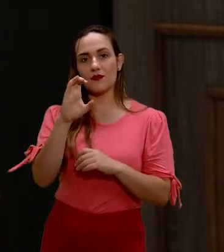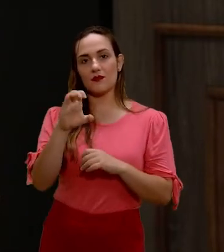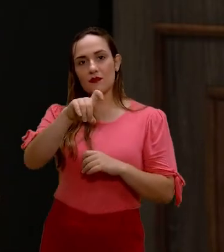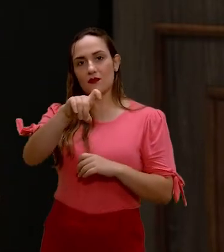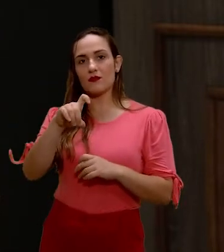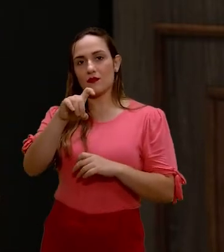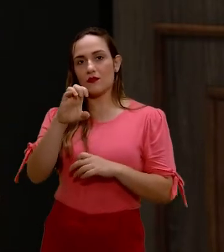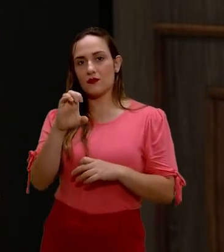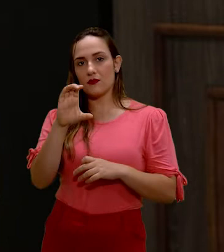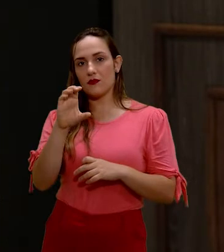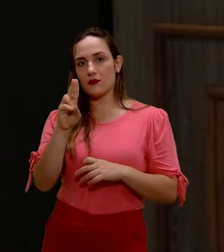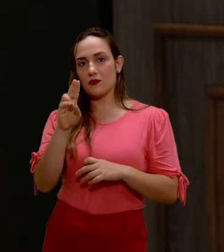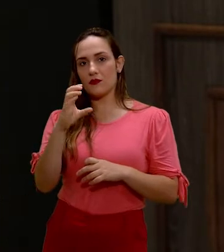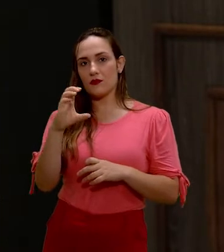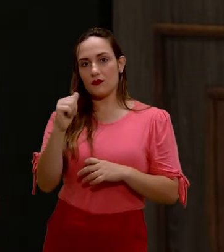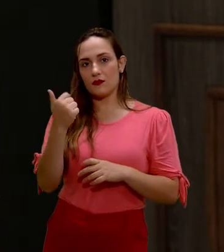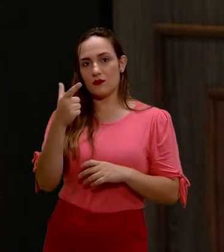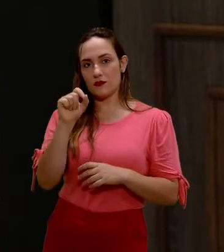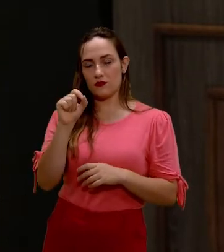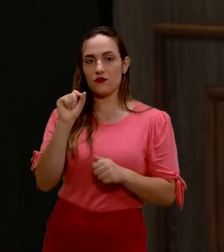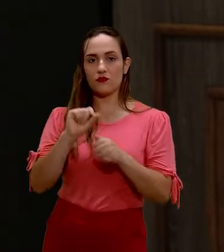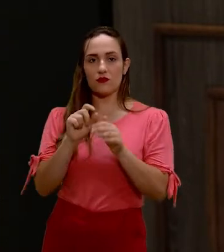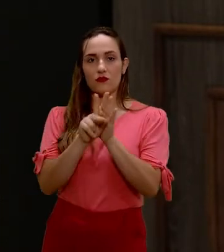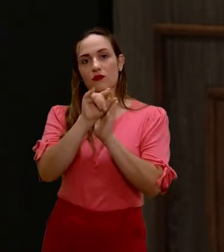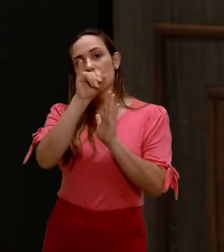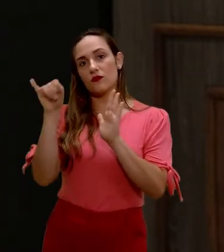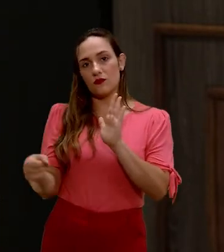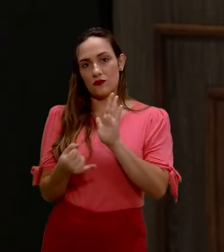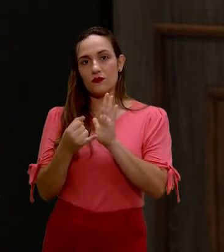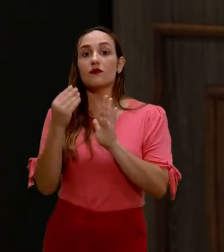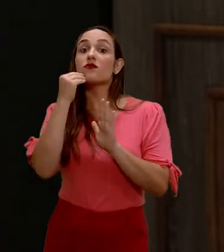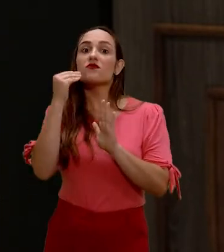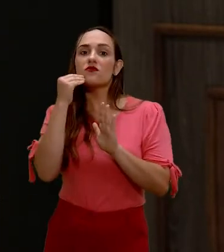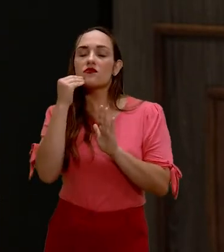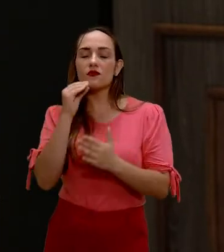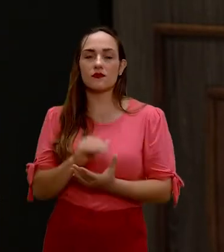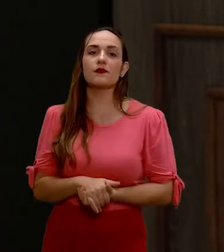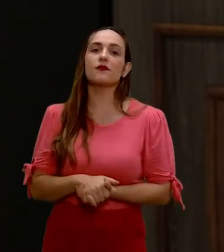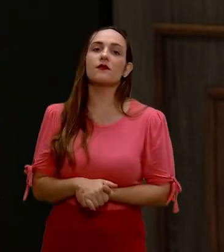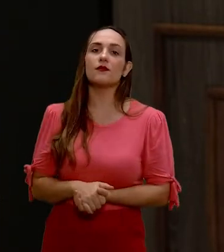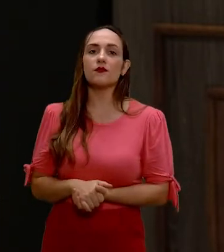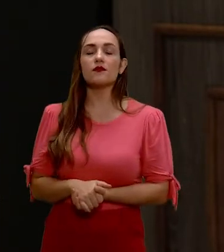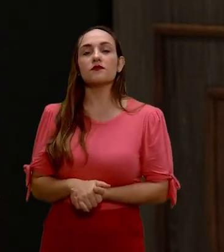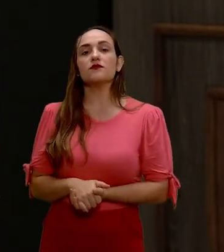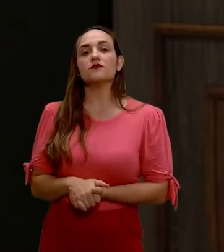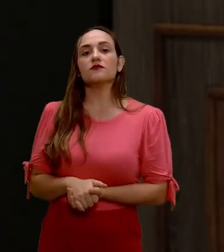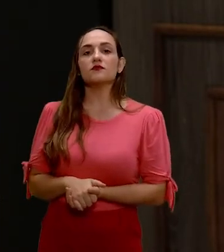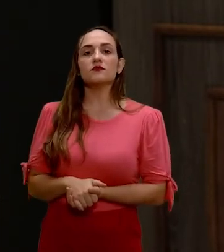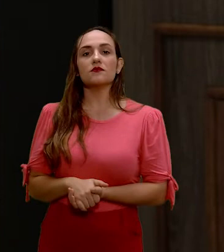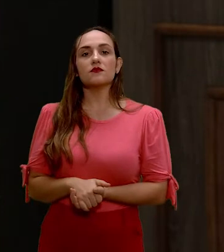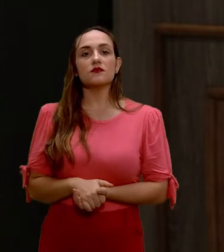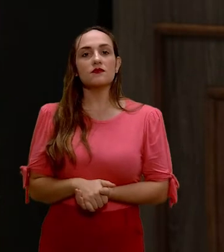para montar um piloto, né, uma prova de conceito, uma POC.